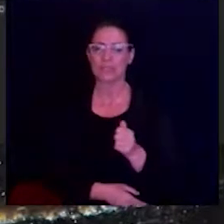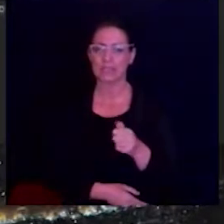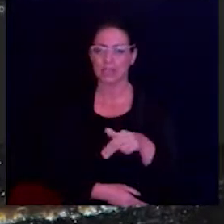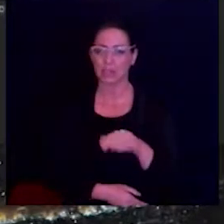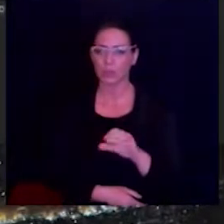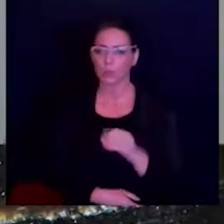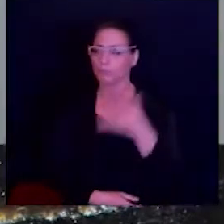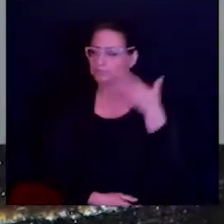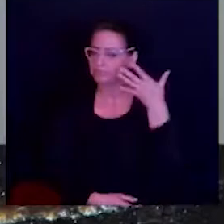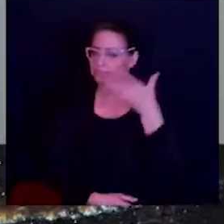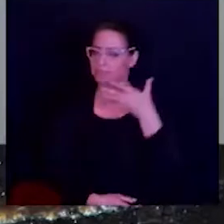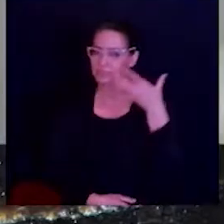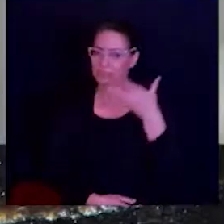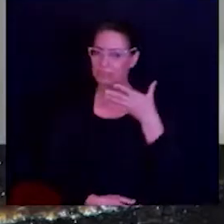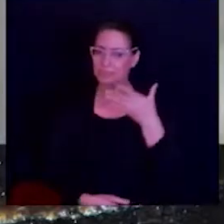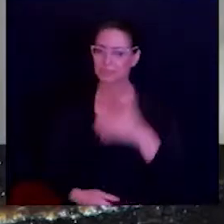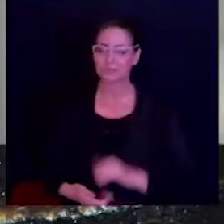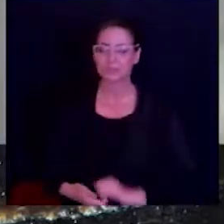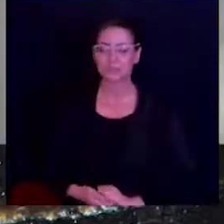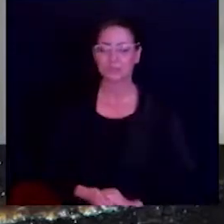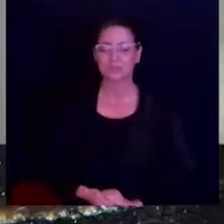discurso.